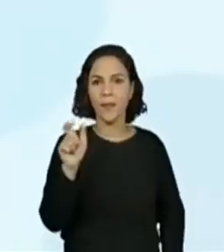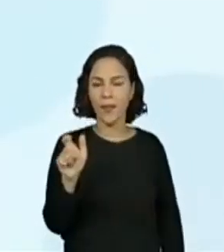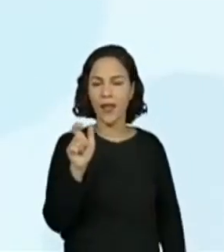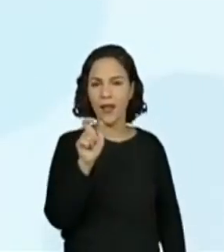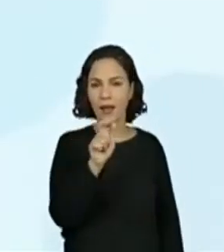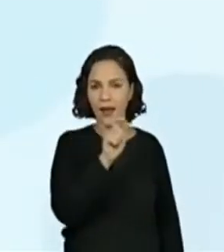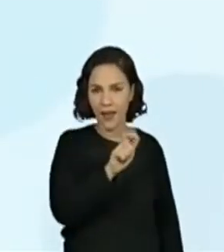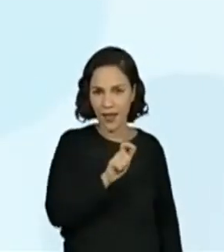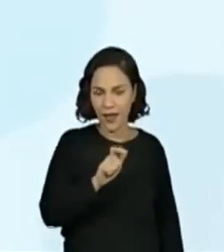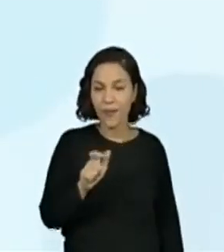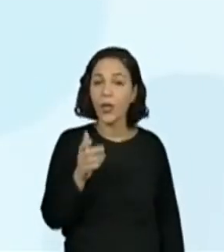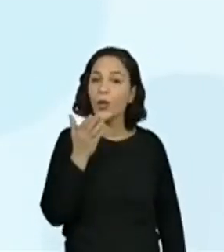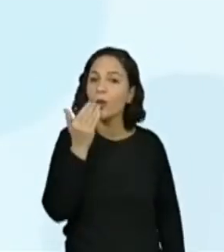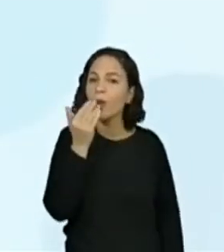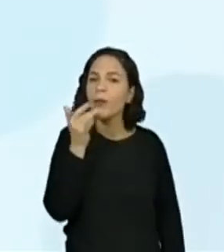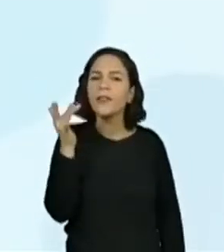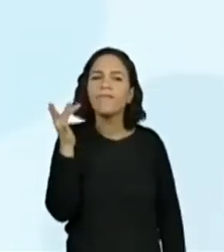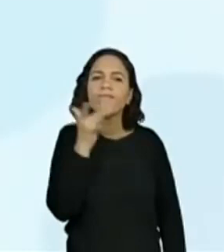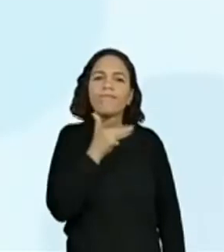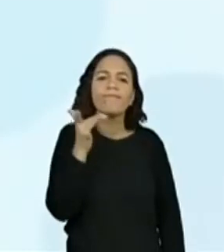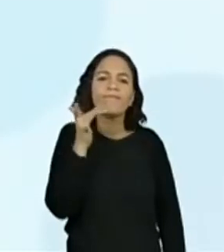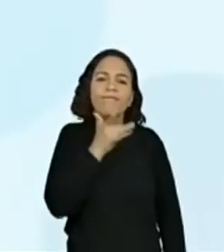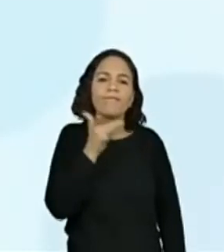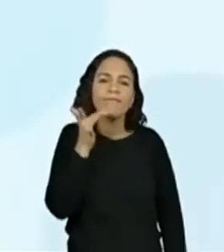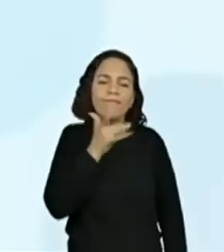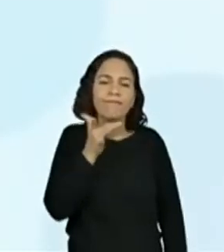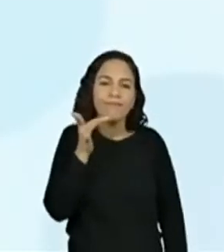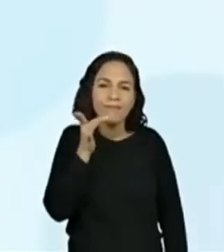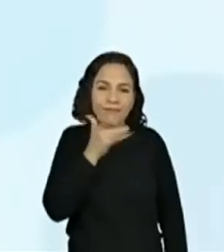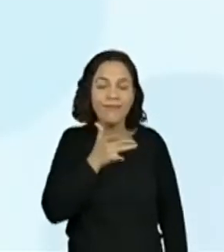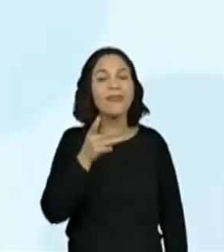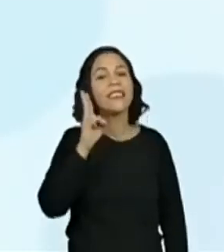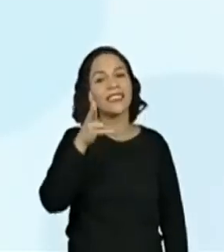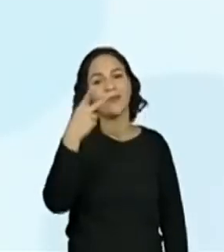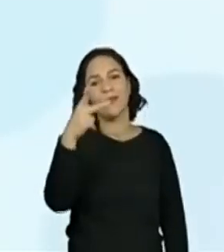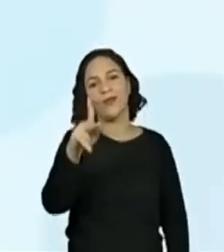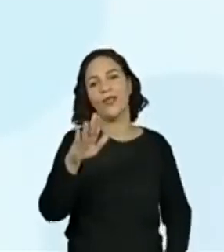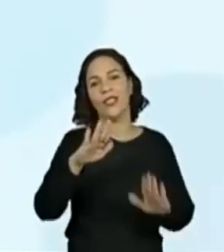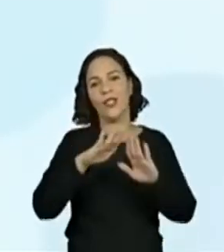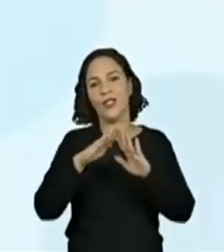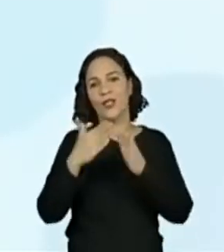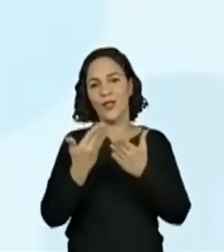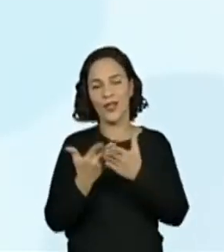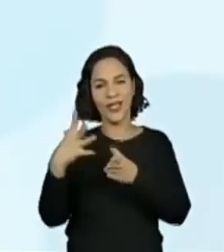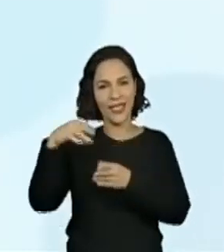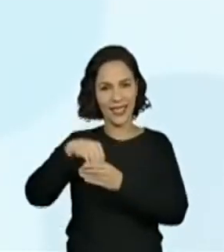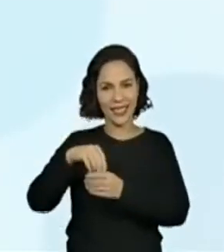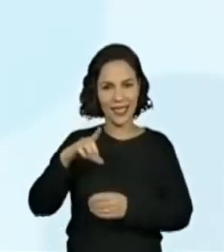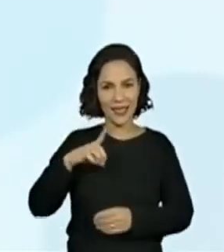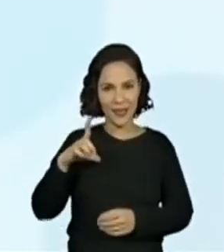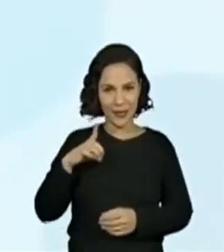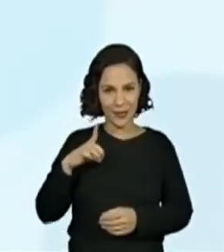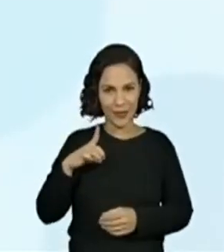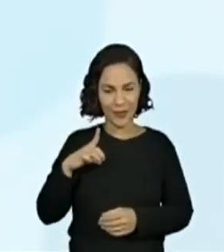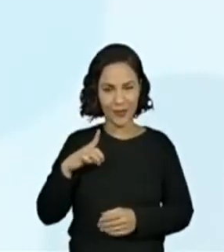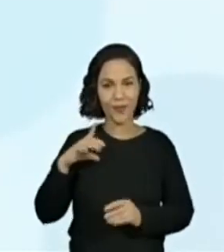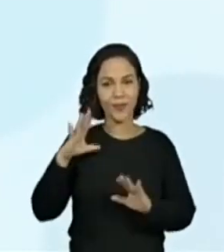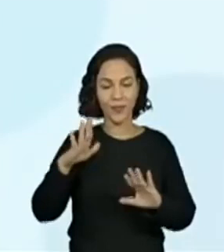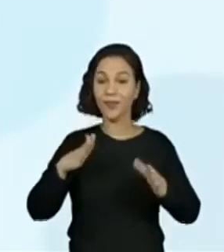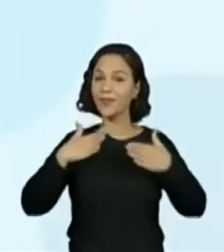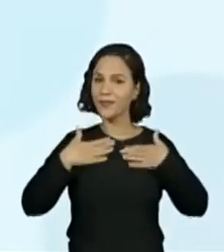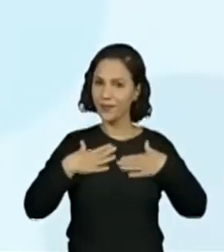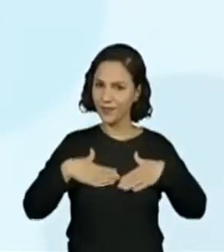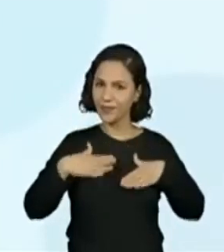dessas comidinhas gostosas que vocês têm lá o prazer de estar na escola. Fiquem tranquilos, em